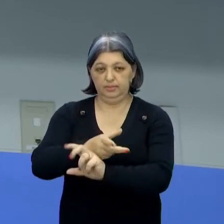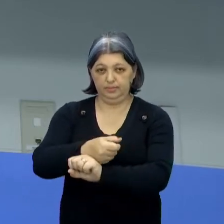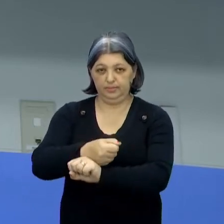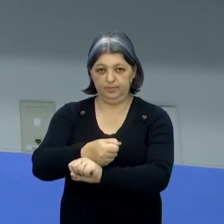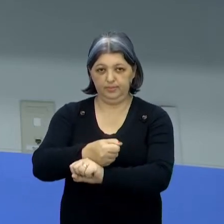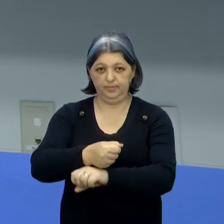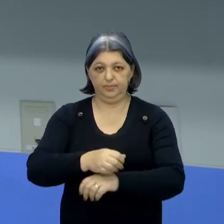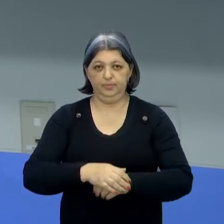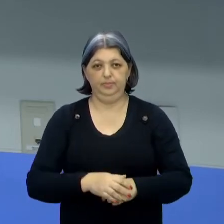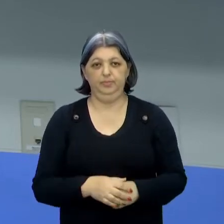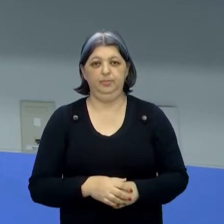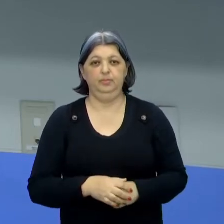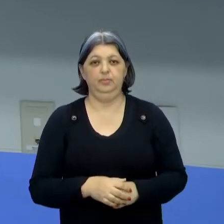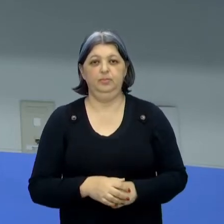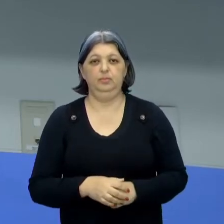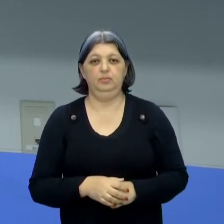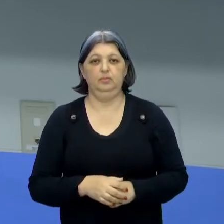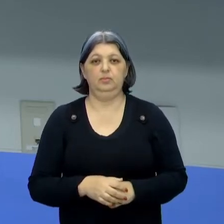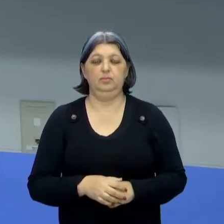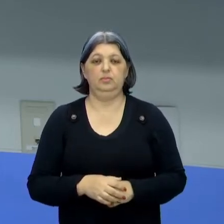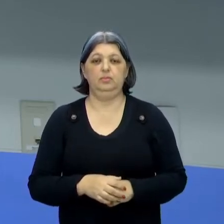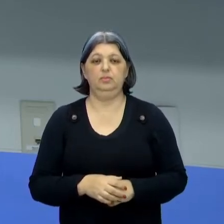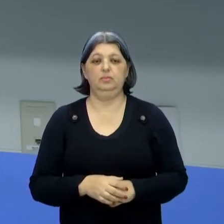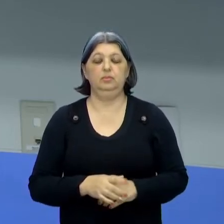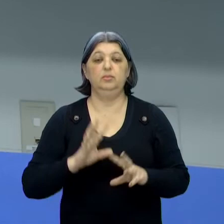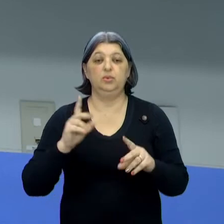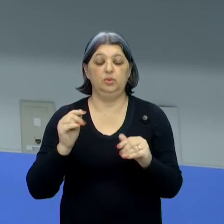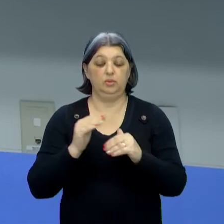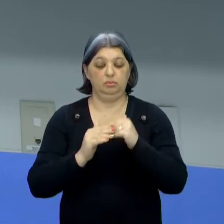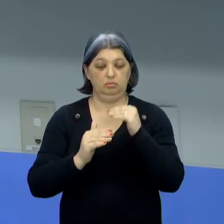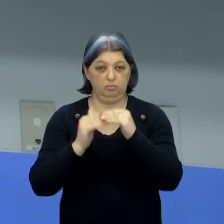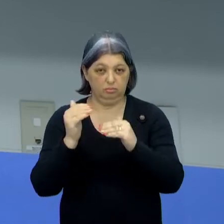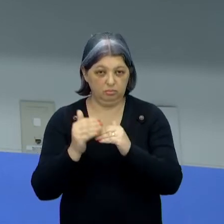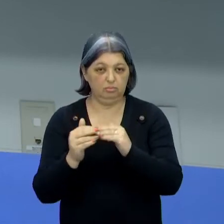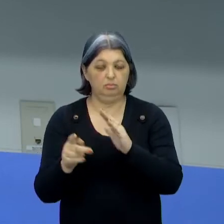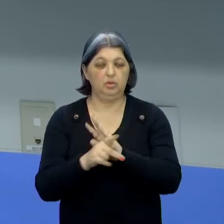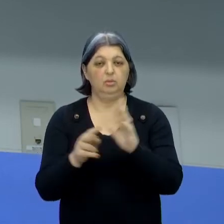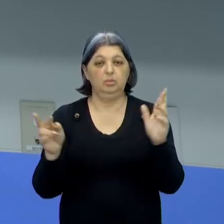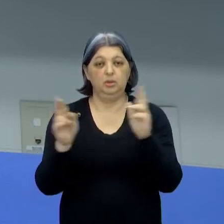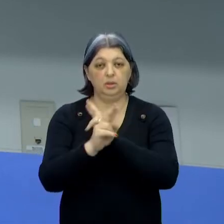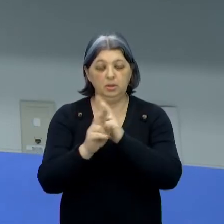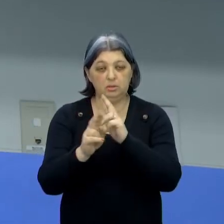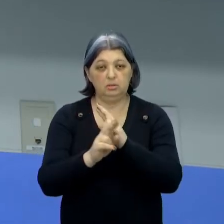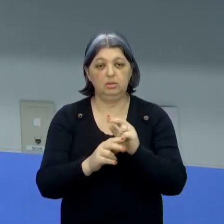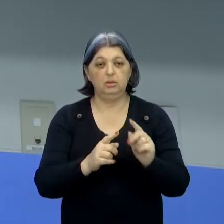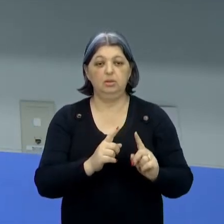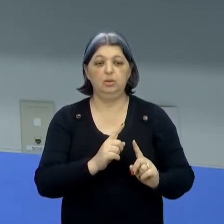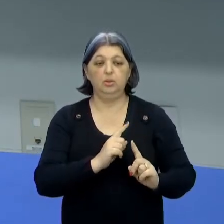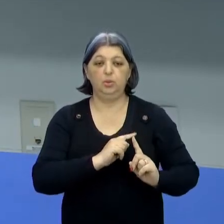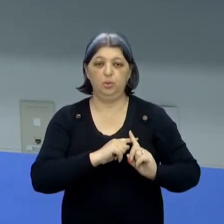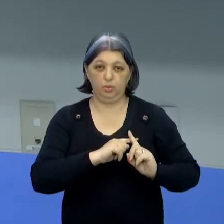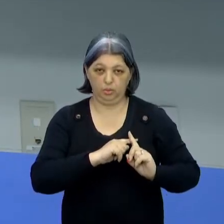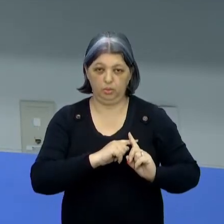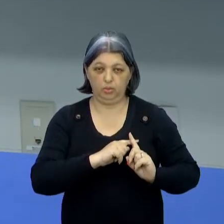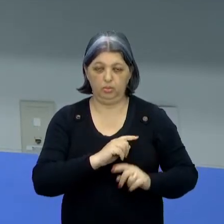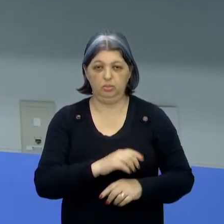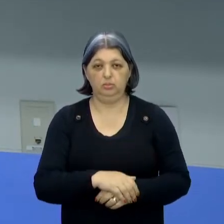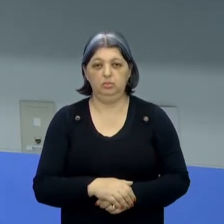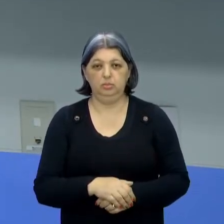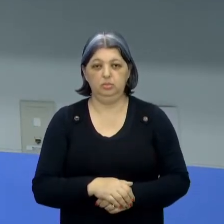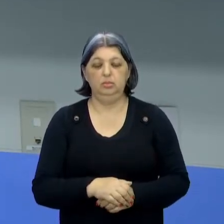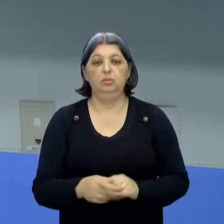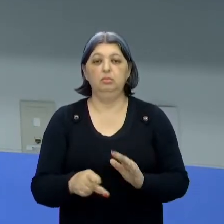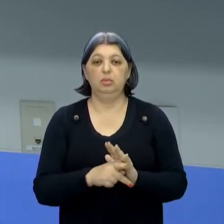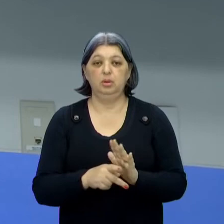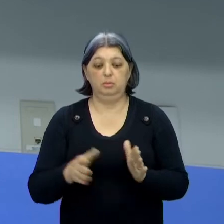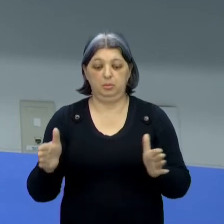interdisciplinaridade, ela constrói todo o saber dela relacionado ao luto em cima da questão dos 40 dias. Isso